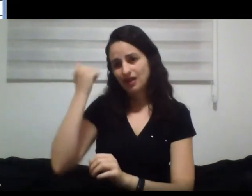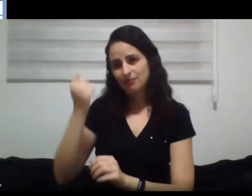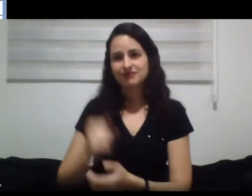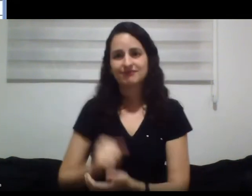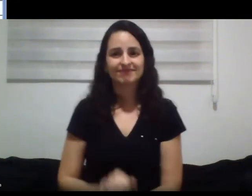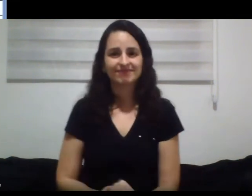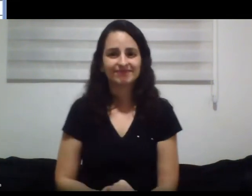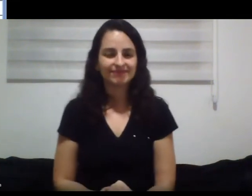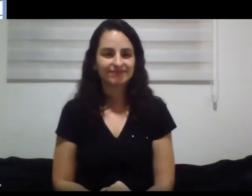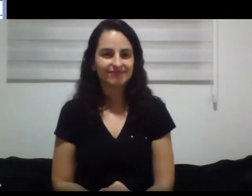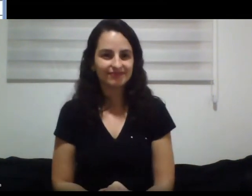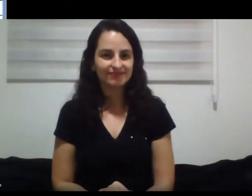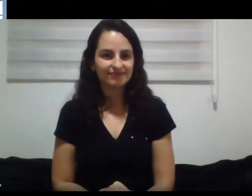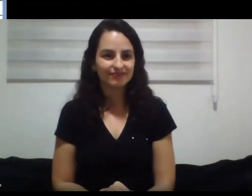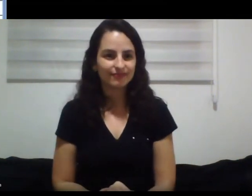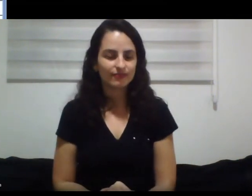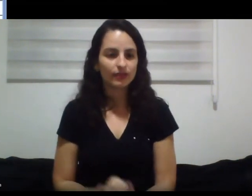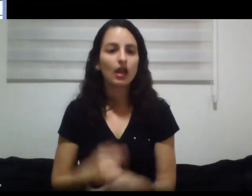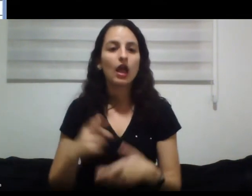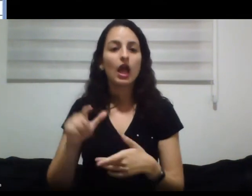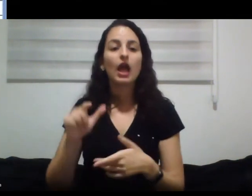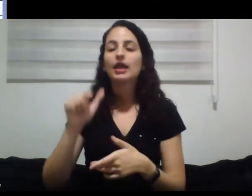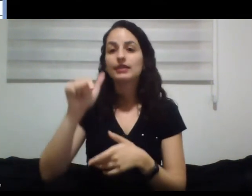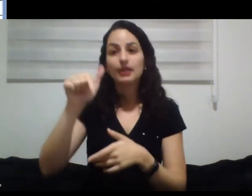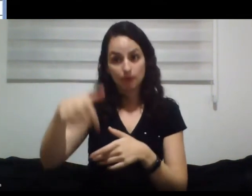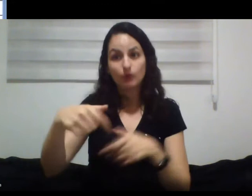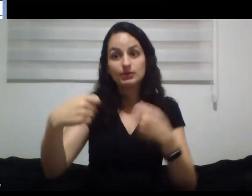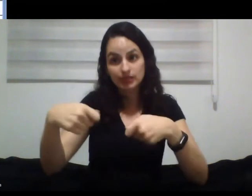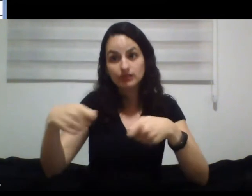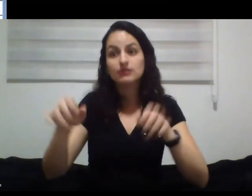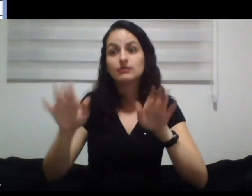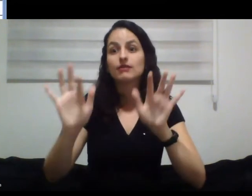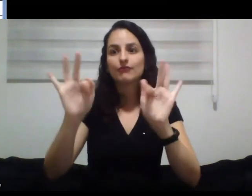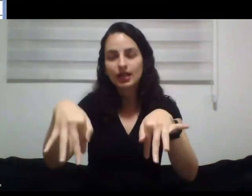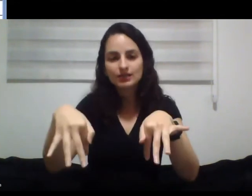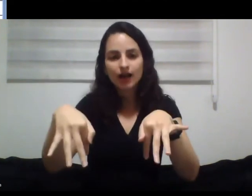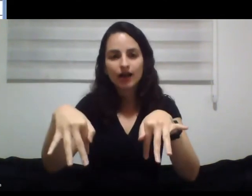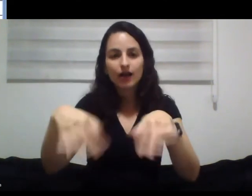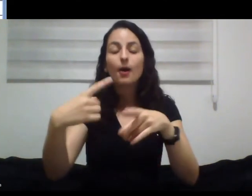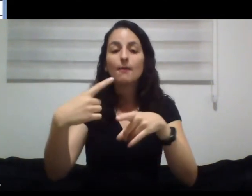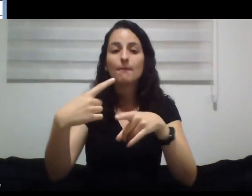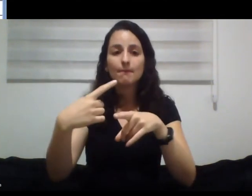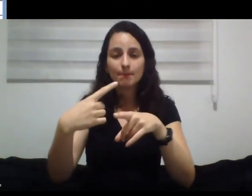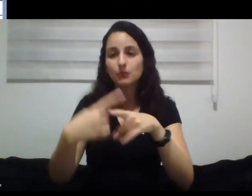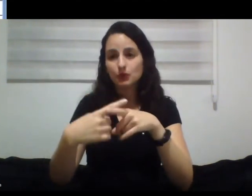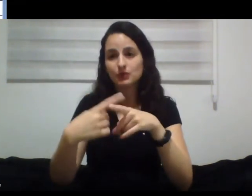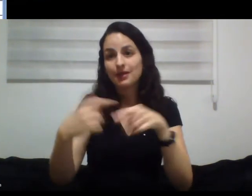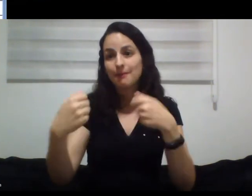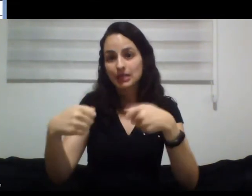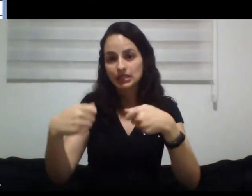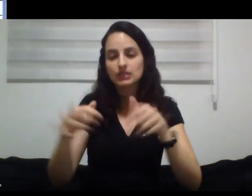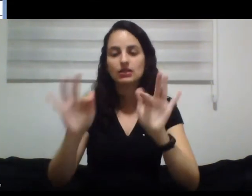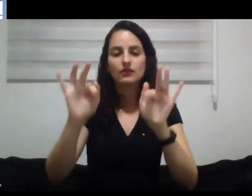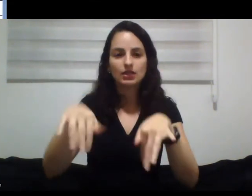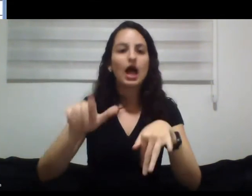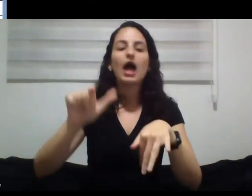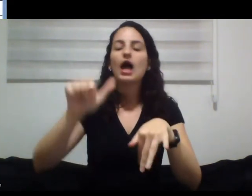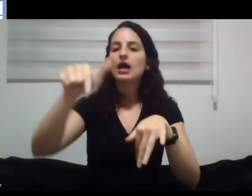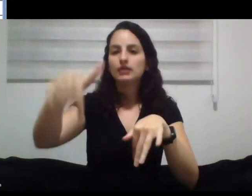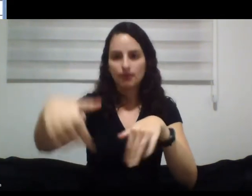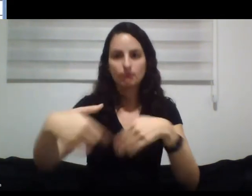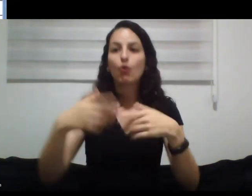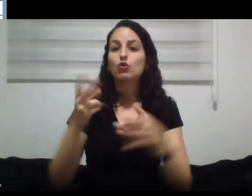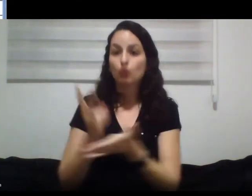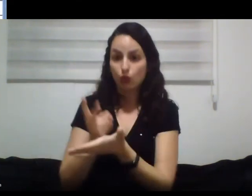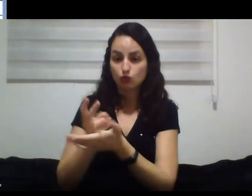é uma grande dúvida. Como dar a bibliografia se nós não temos o e-books? Obrigada. Eu ia falar sobre isso. Então, vamos